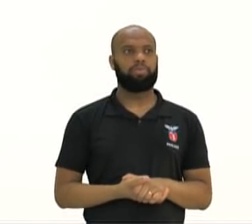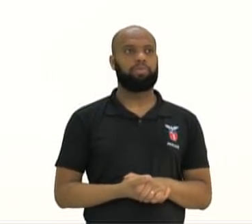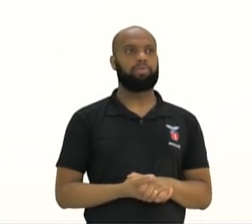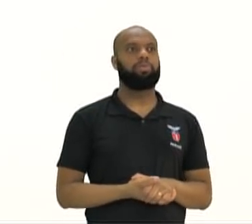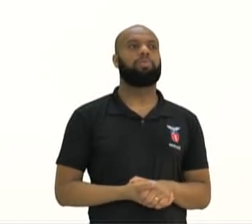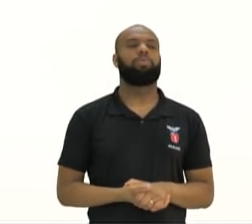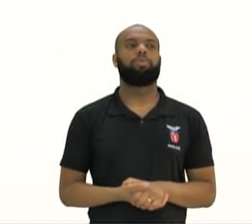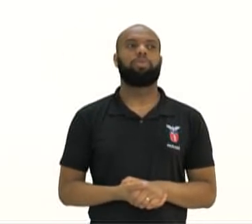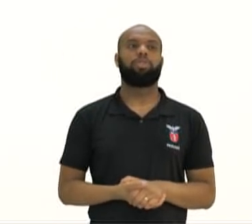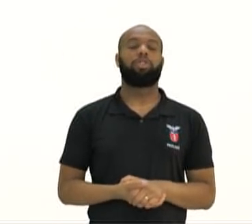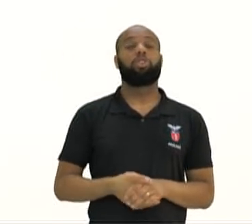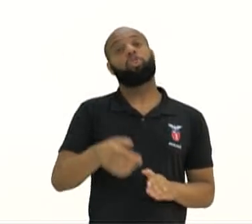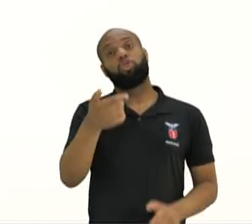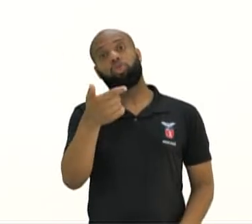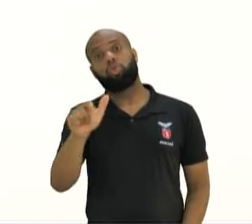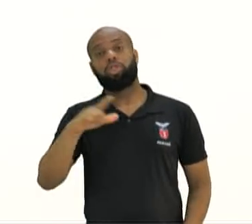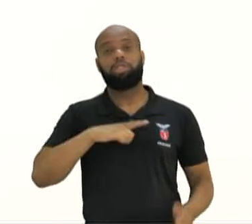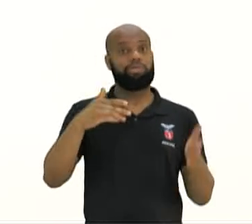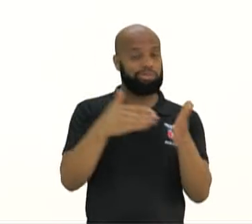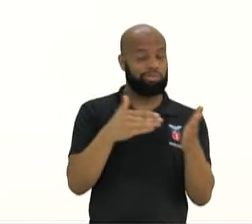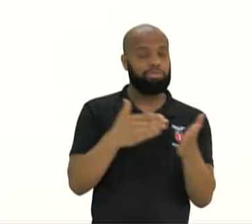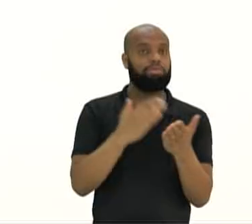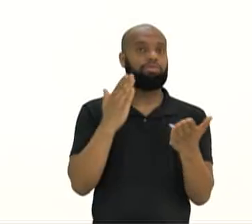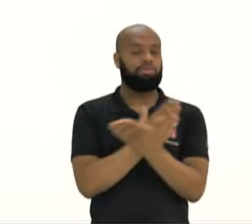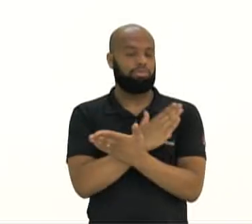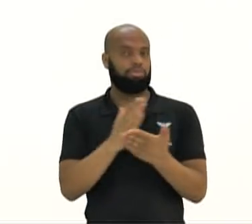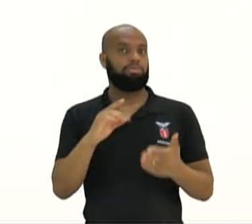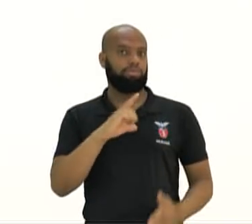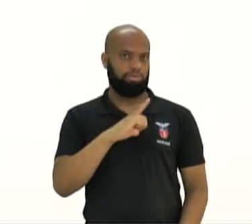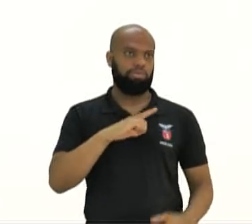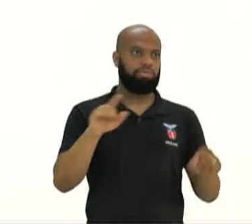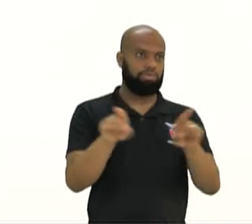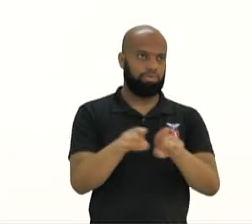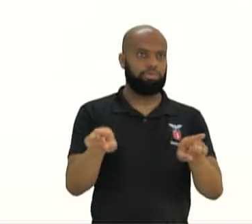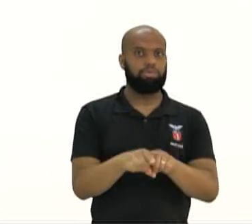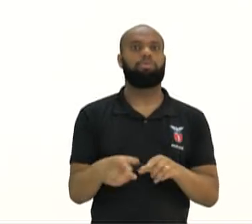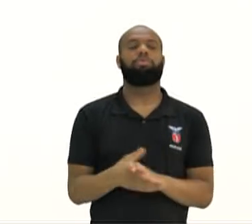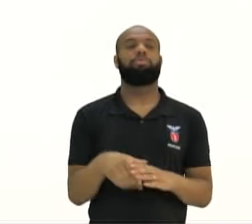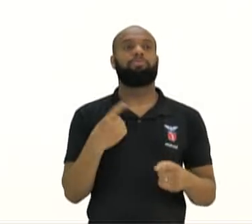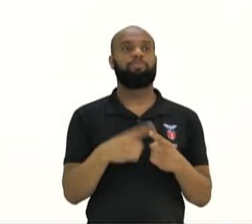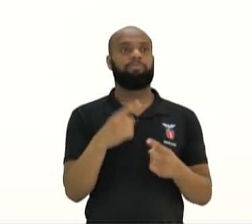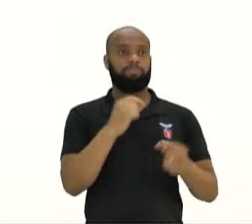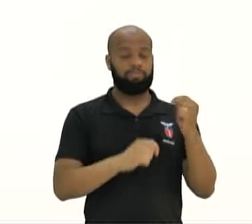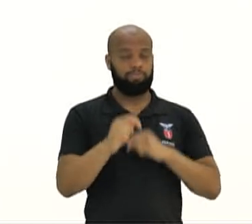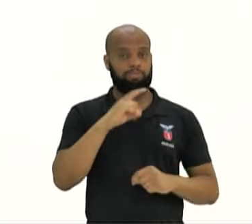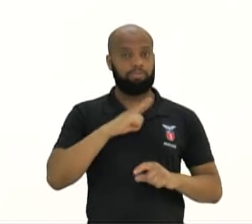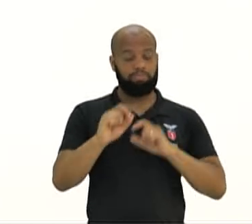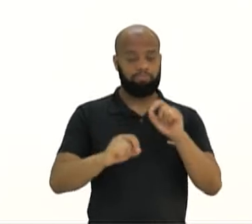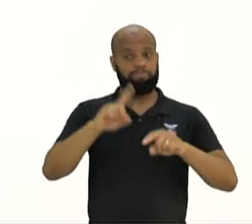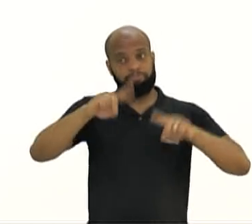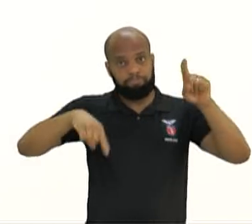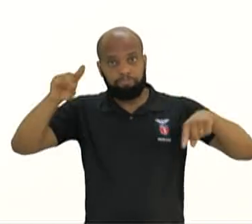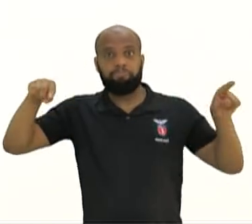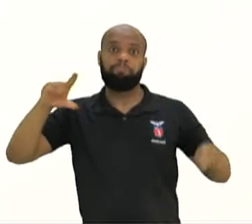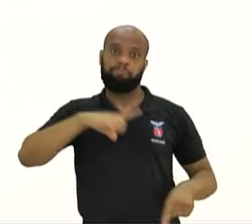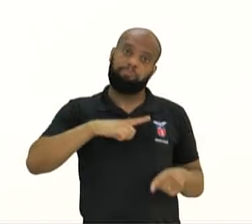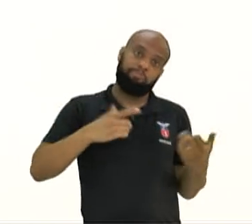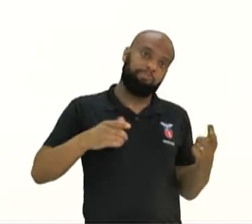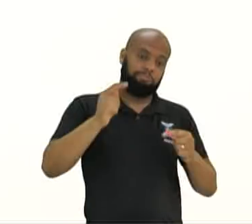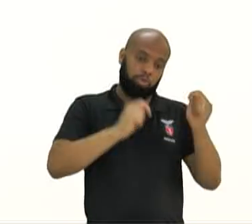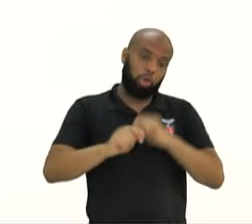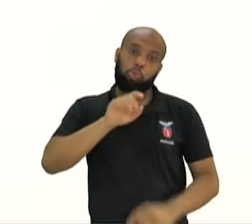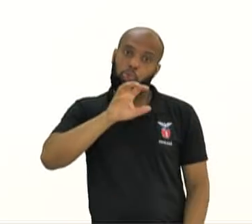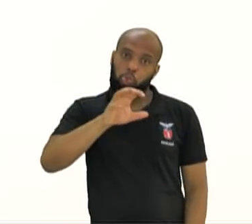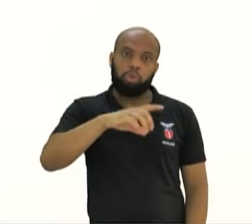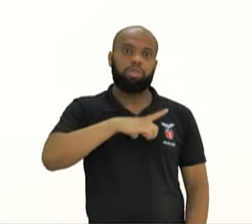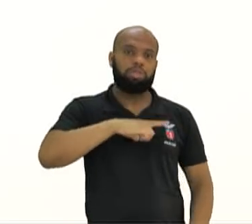Lógico, repito, obstáculos aparecem ao longo do caminho, né? A economia é muito volátil, ela tem um